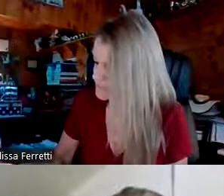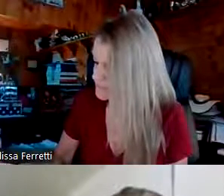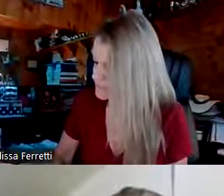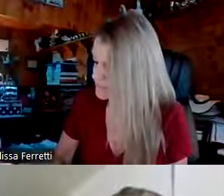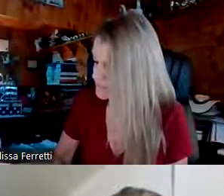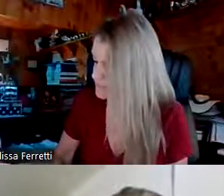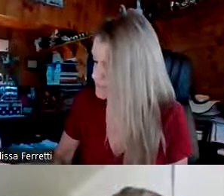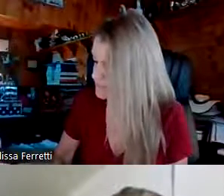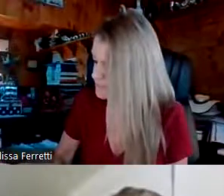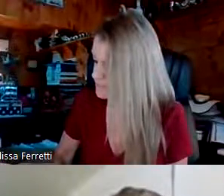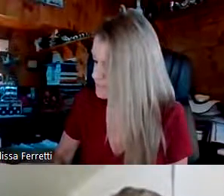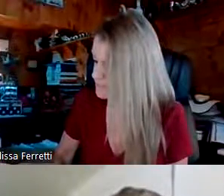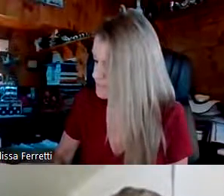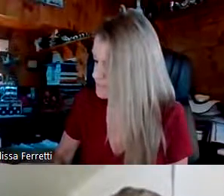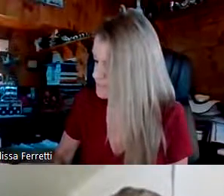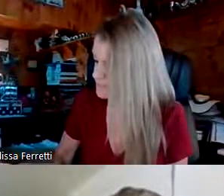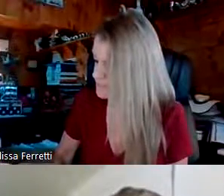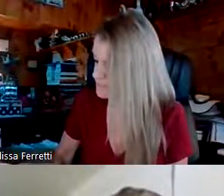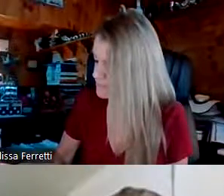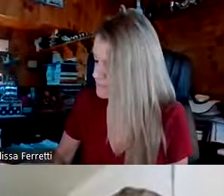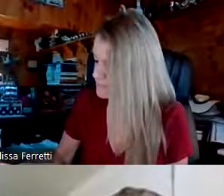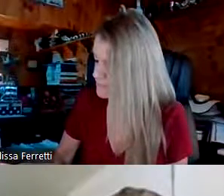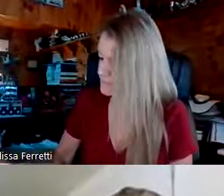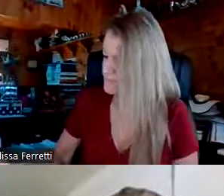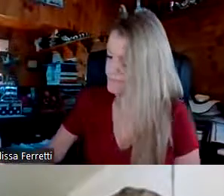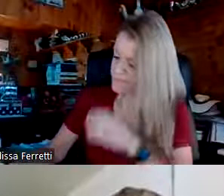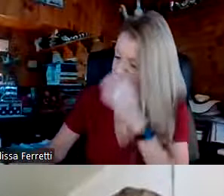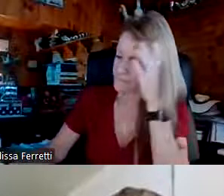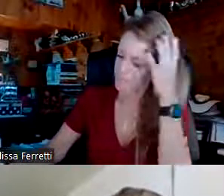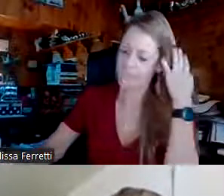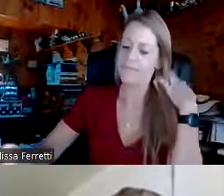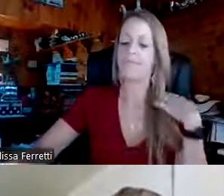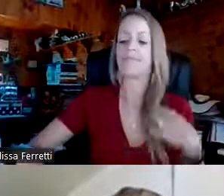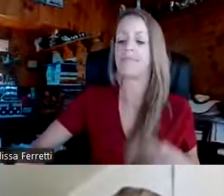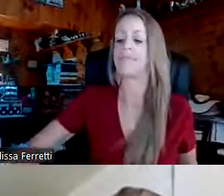e que é o objetivo que está no redor.